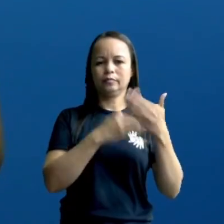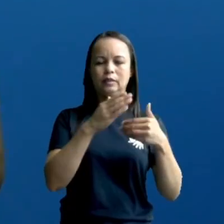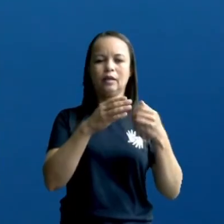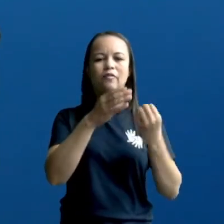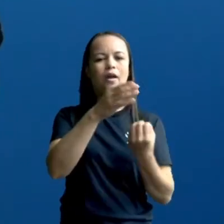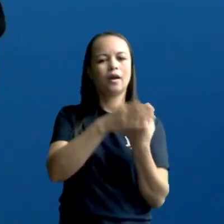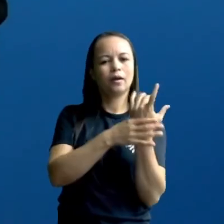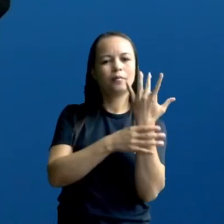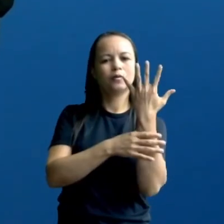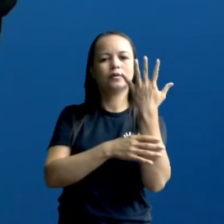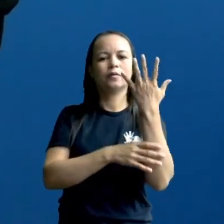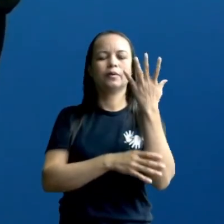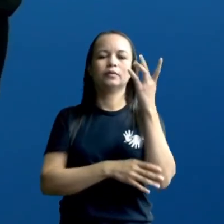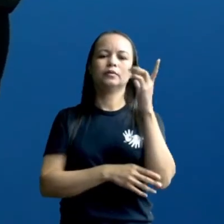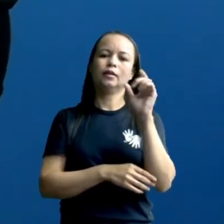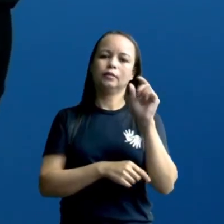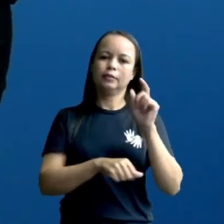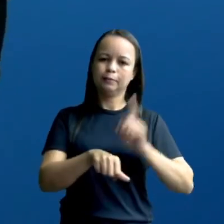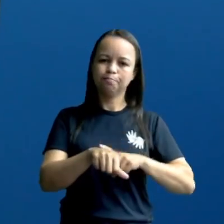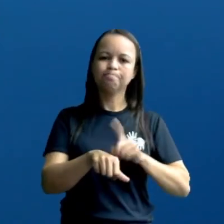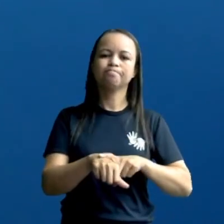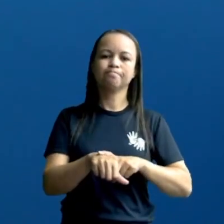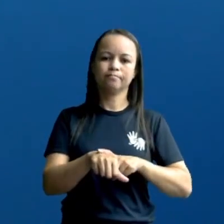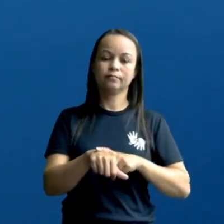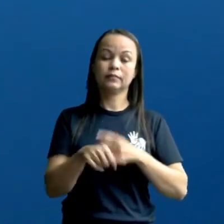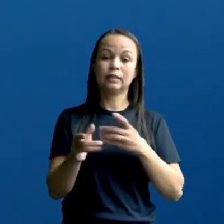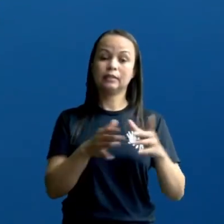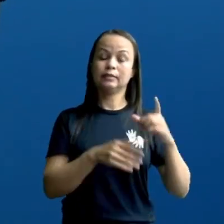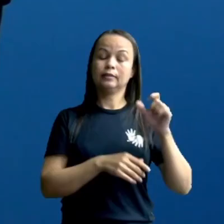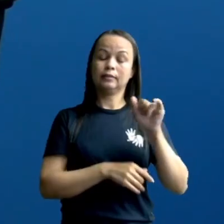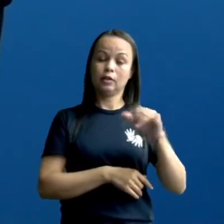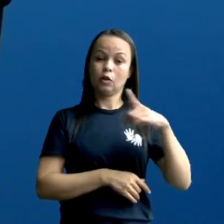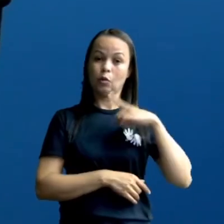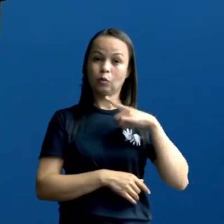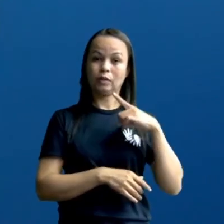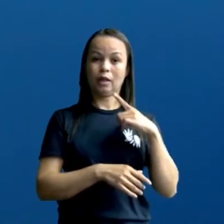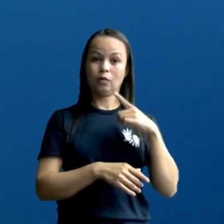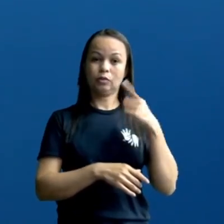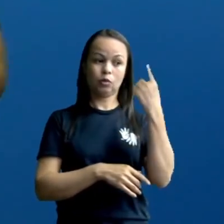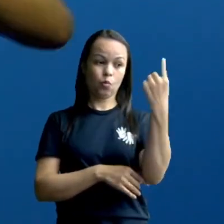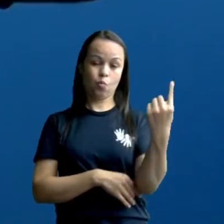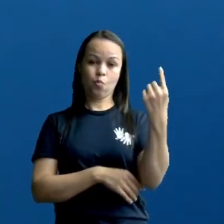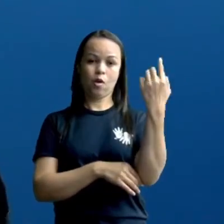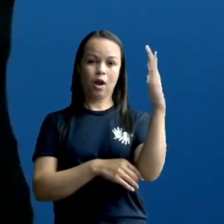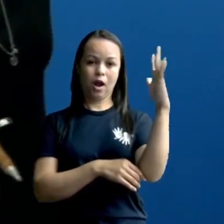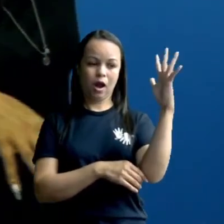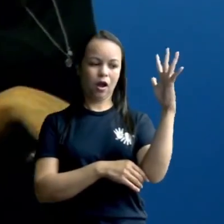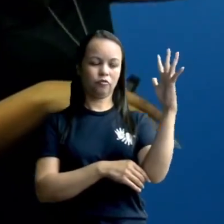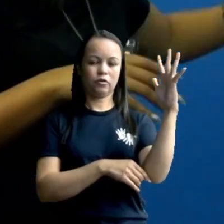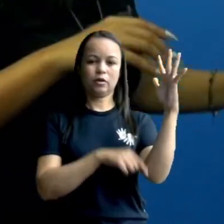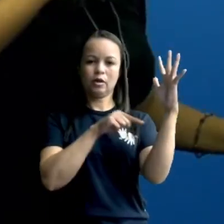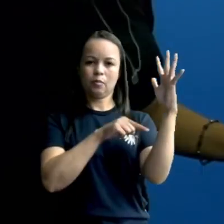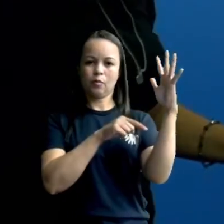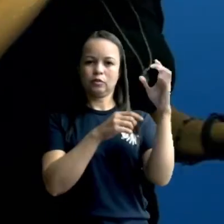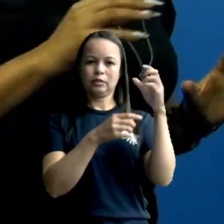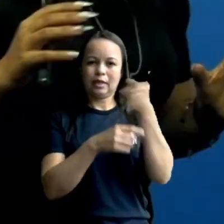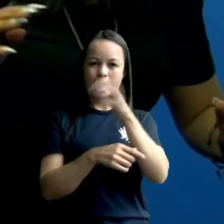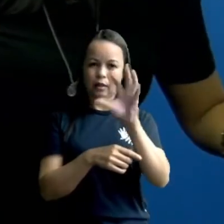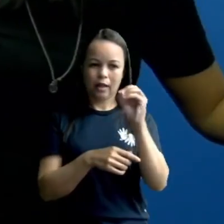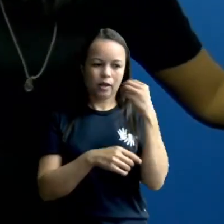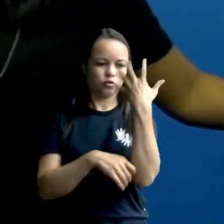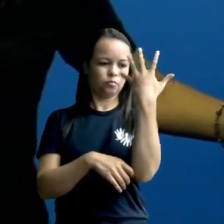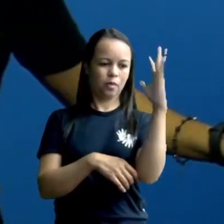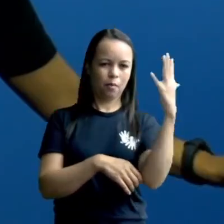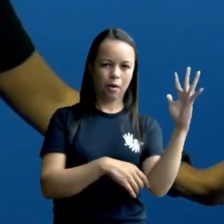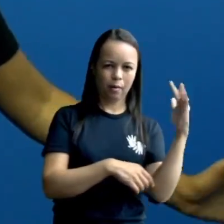repor, mas ela precisa de tempo. Então, se eu tiro uma árvore aqui, eu não posso tirar 10. Eu tiro uma árvore aqui, outra em outro local, outra...